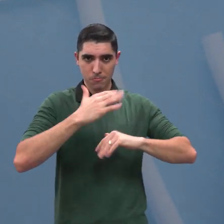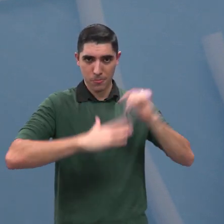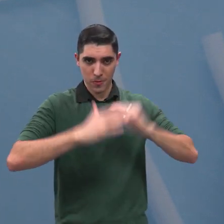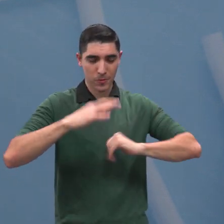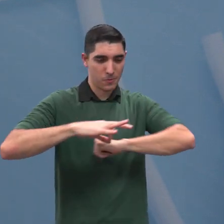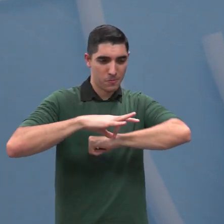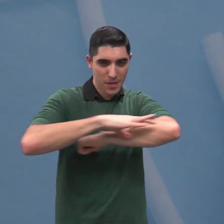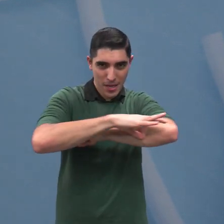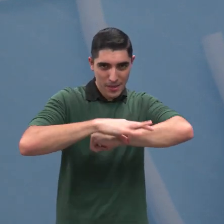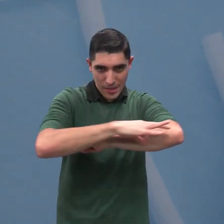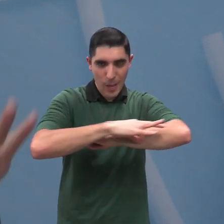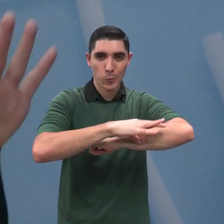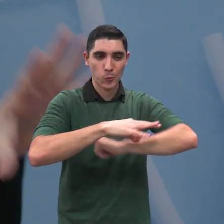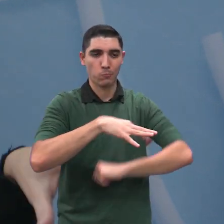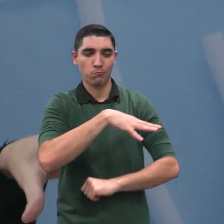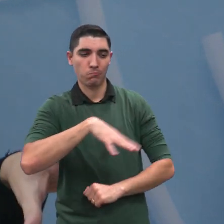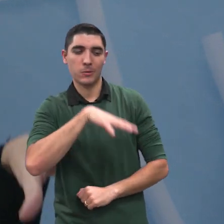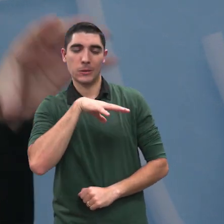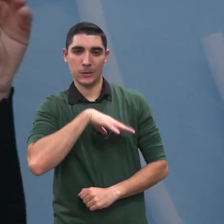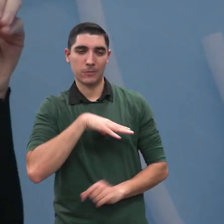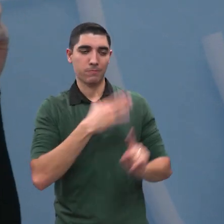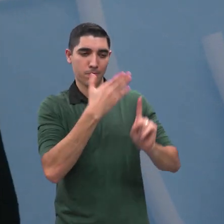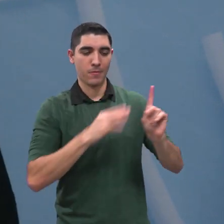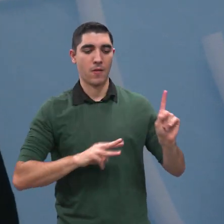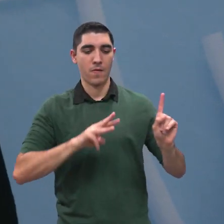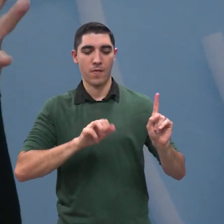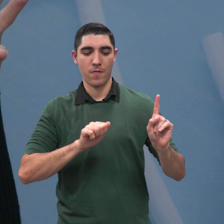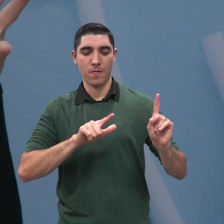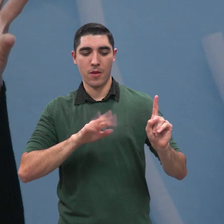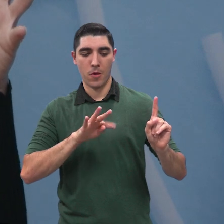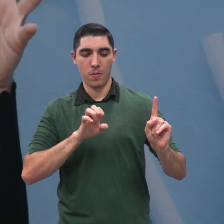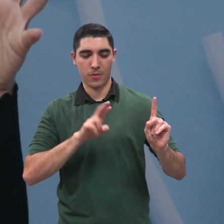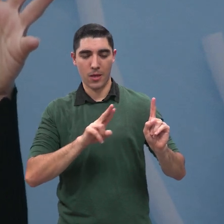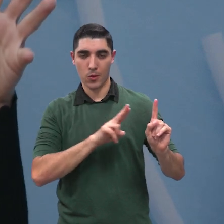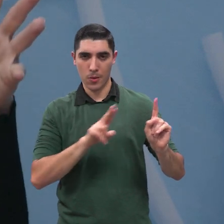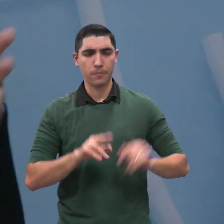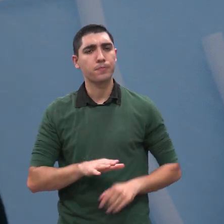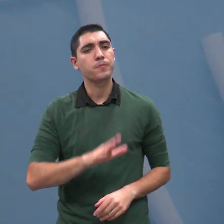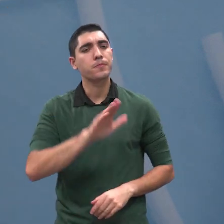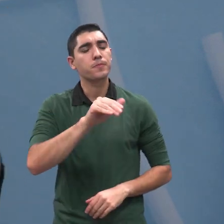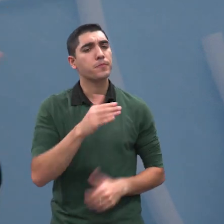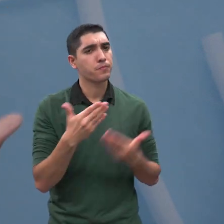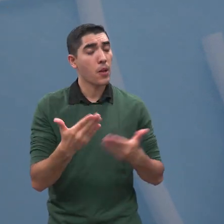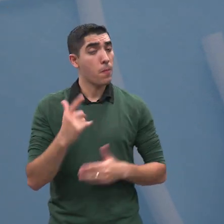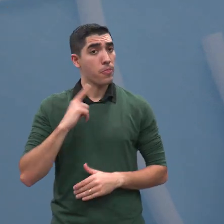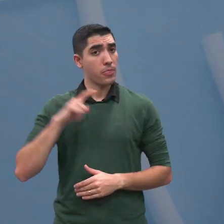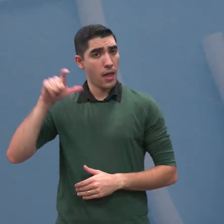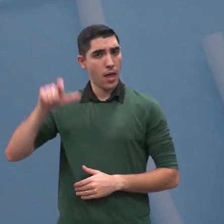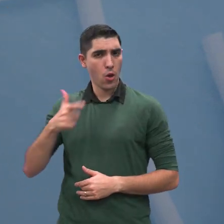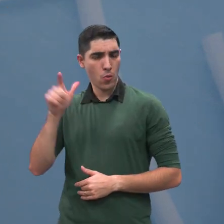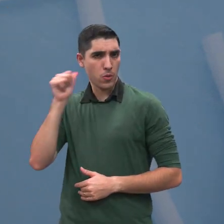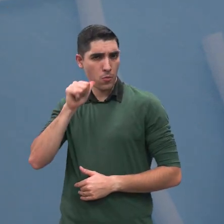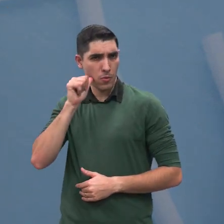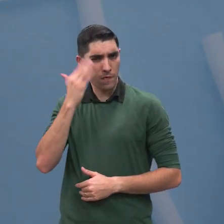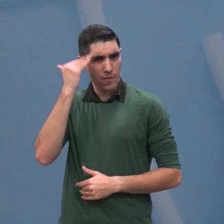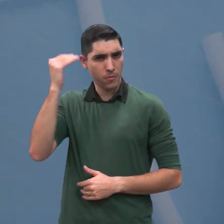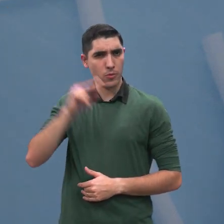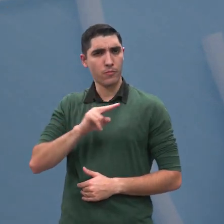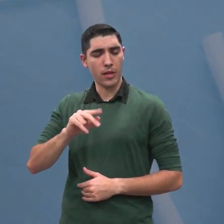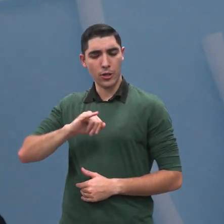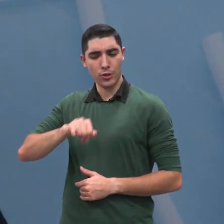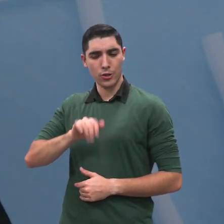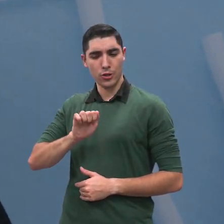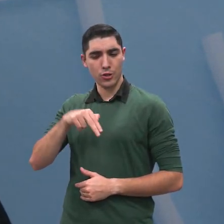urbanista Walter Brant. Walter, tem um conceito de uma arquiteta e urbanista muito famosa, que é a